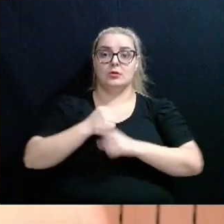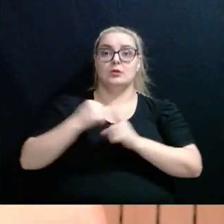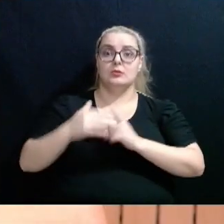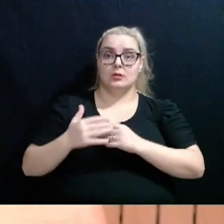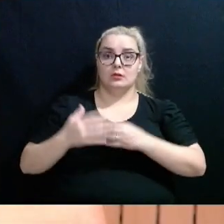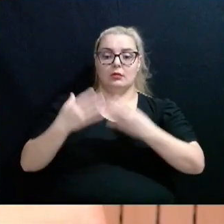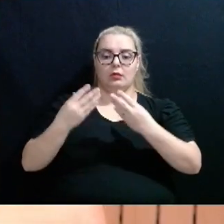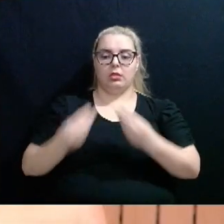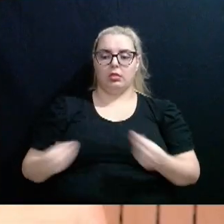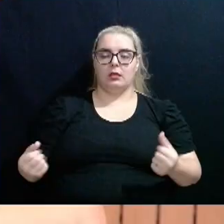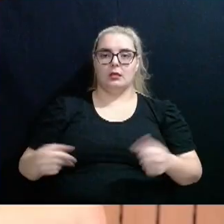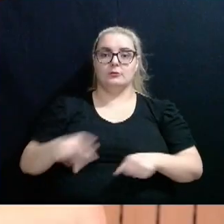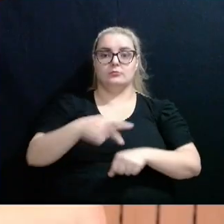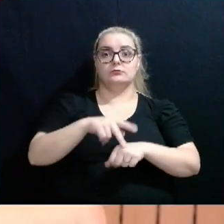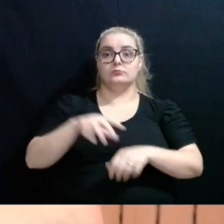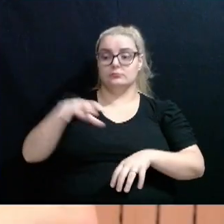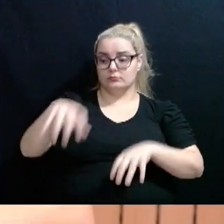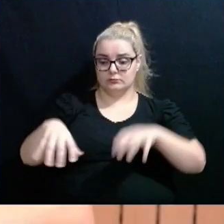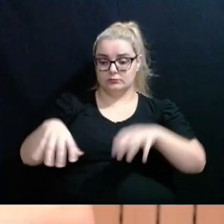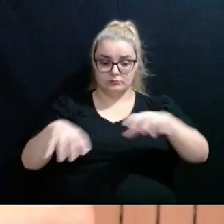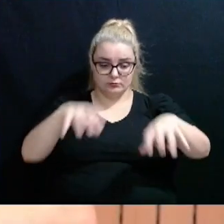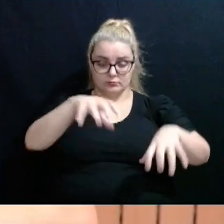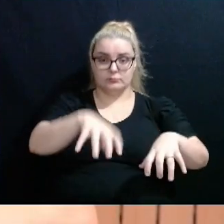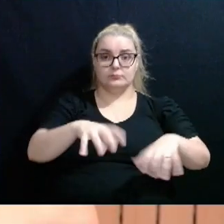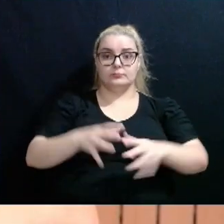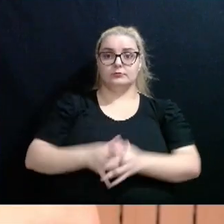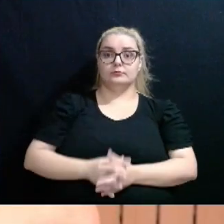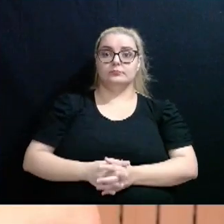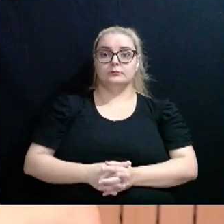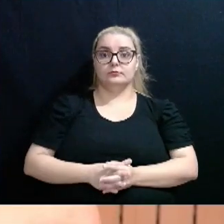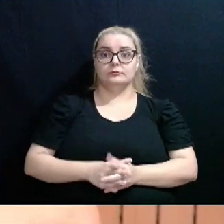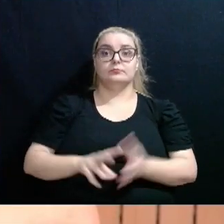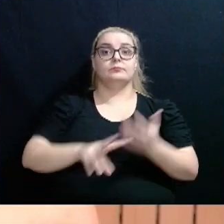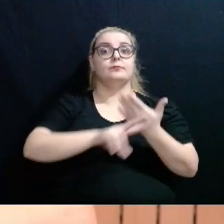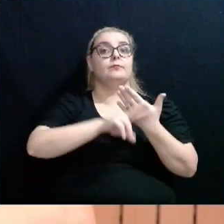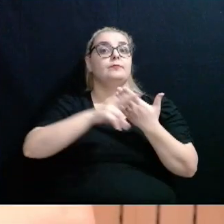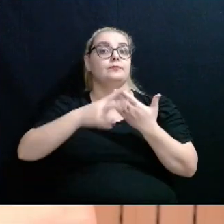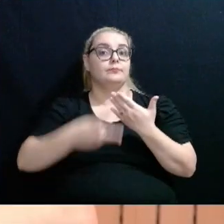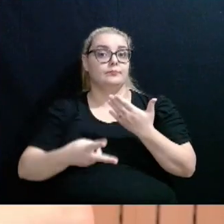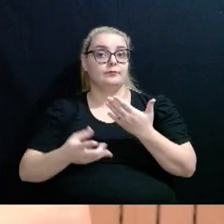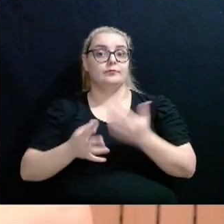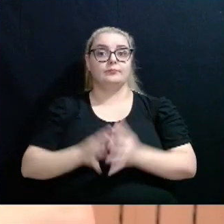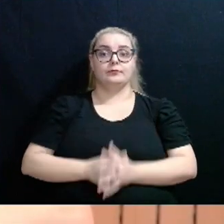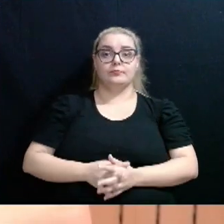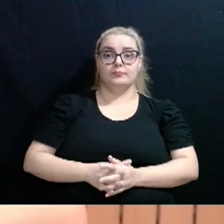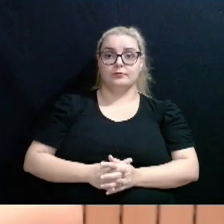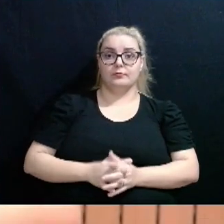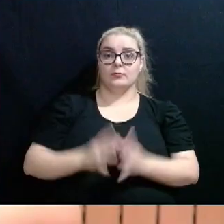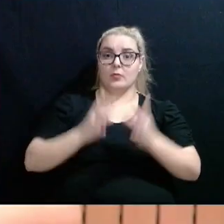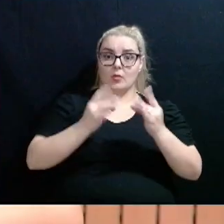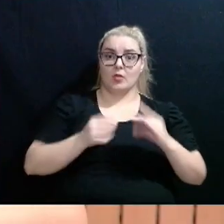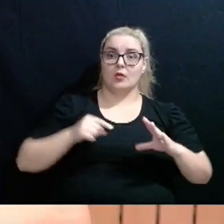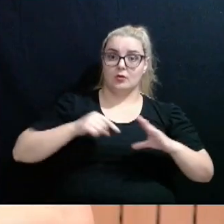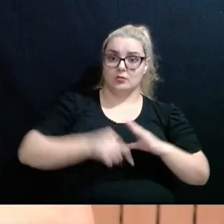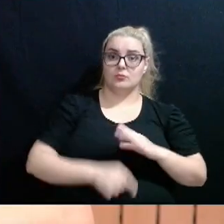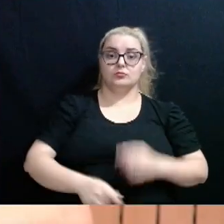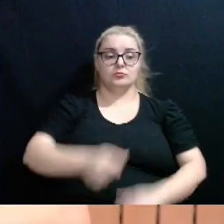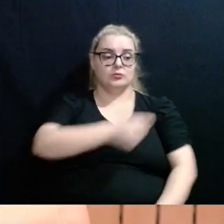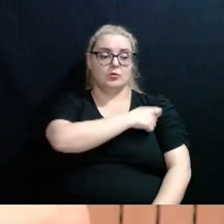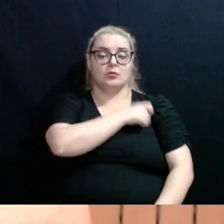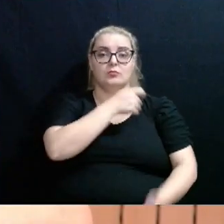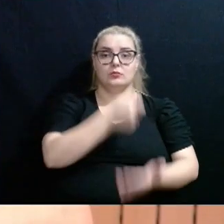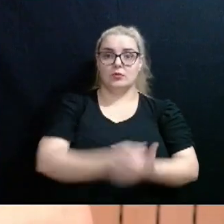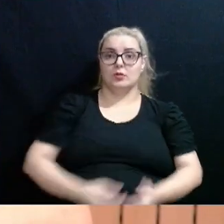eles se refletem nesse aprofundamento do autoritarismo e da violência